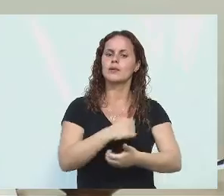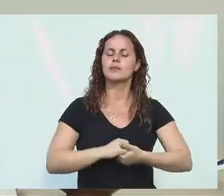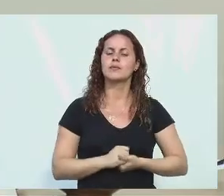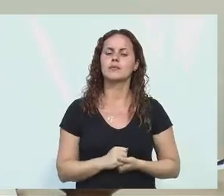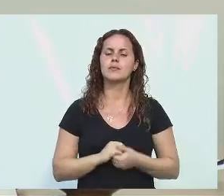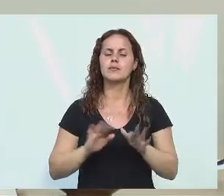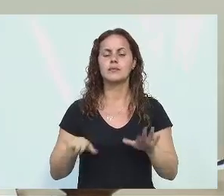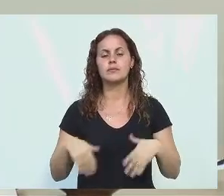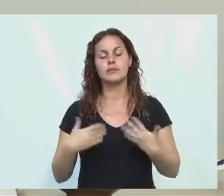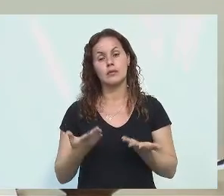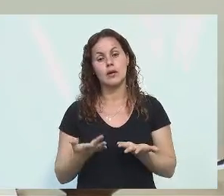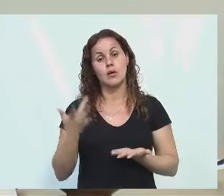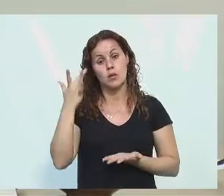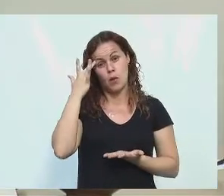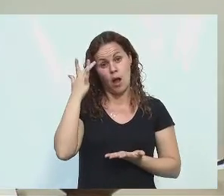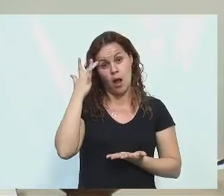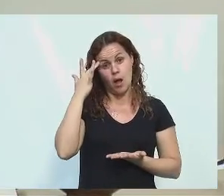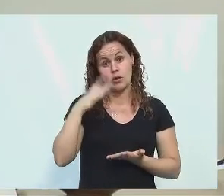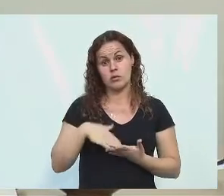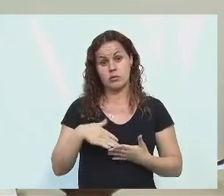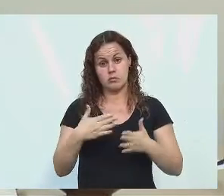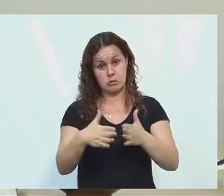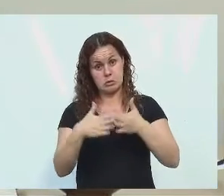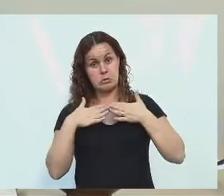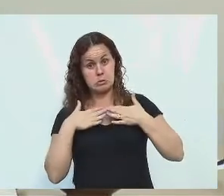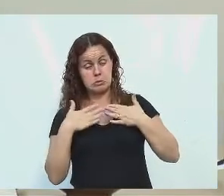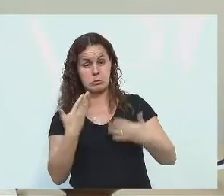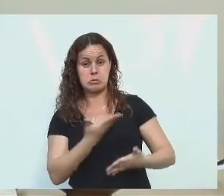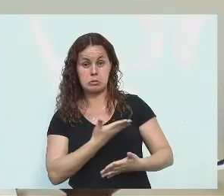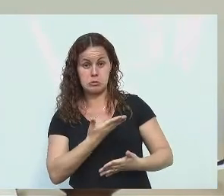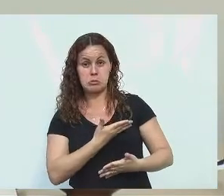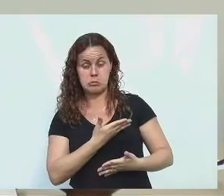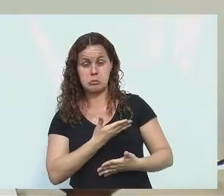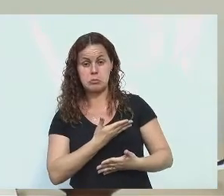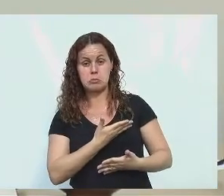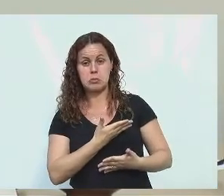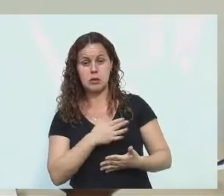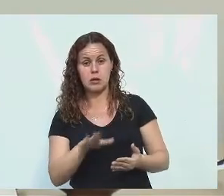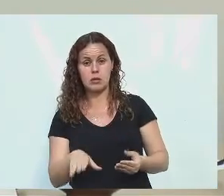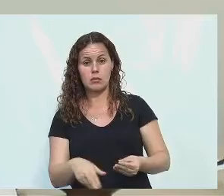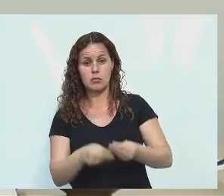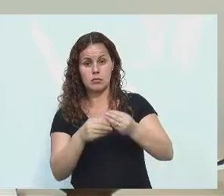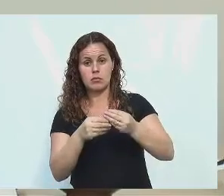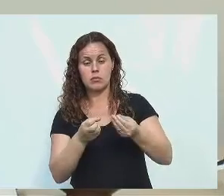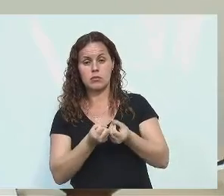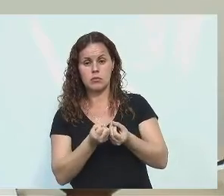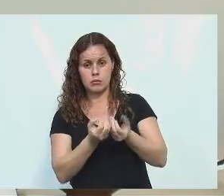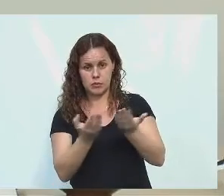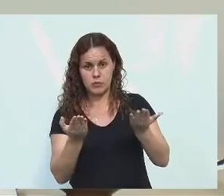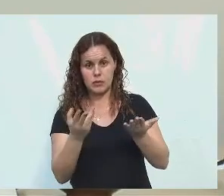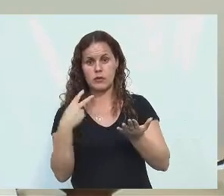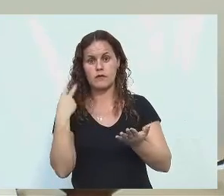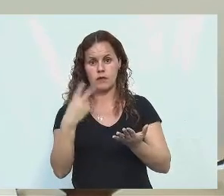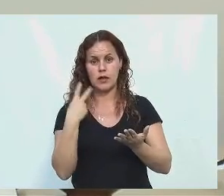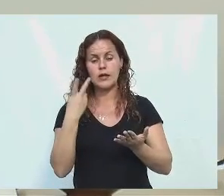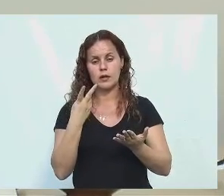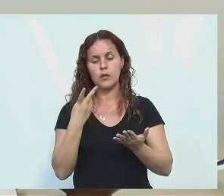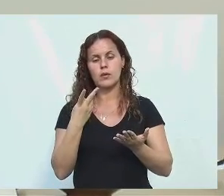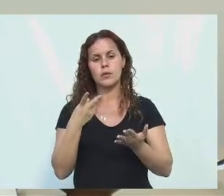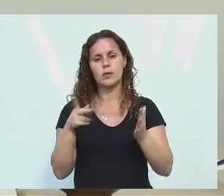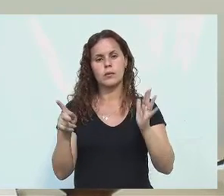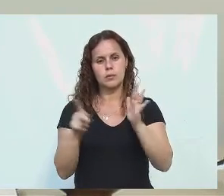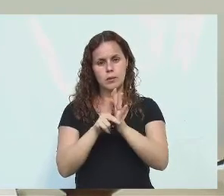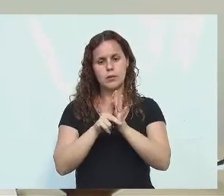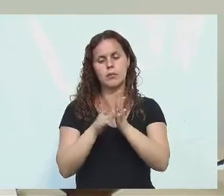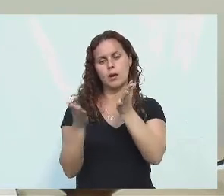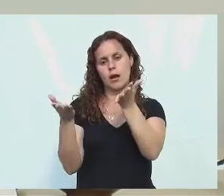que, peço licença ao colega para estender um pouco mais e até levar a palavra aos vereadores que aqui estão. Agora